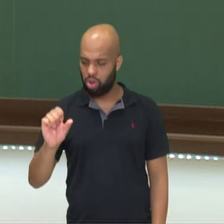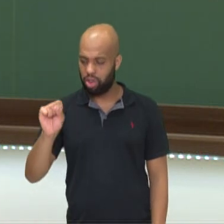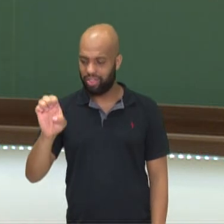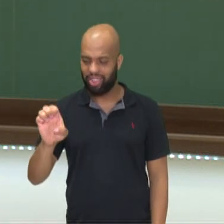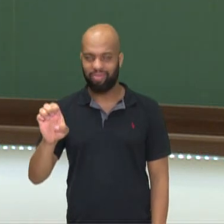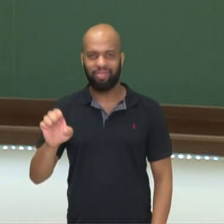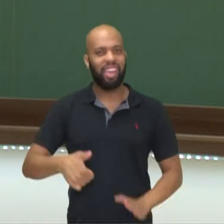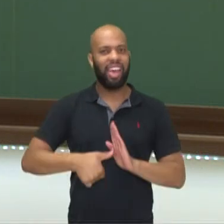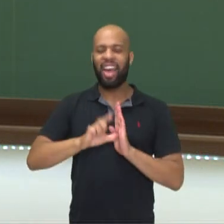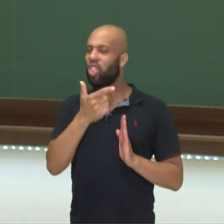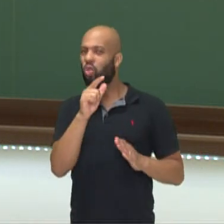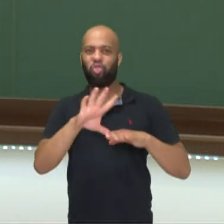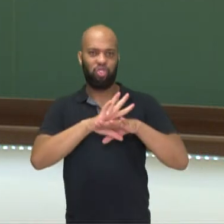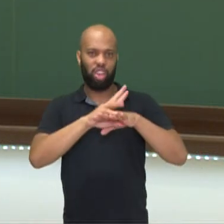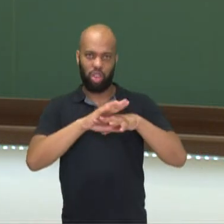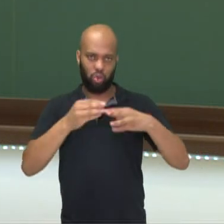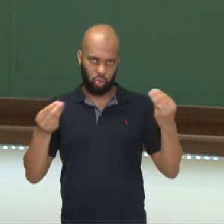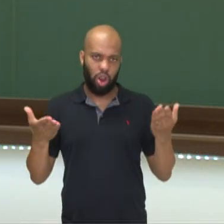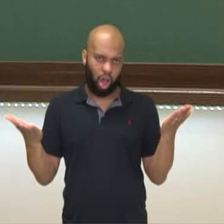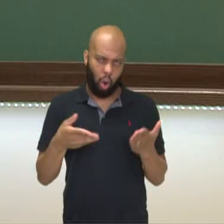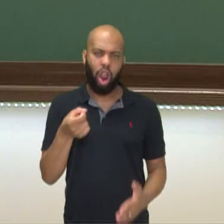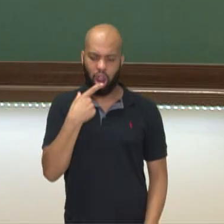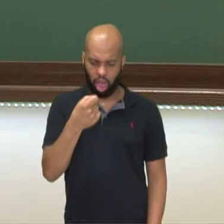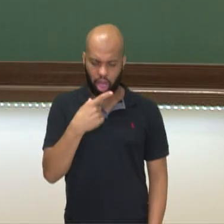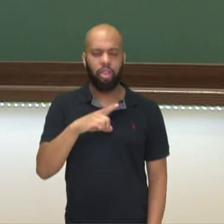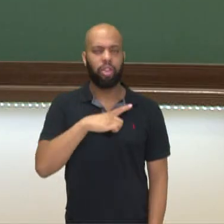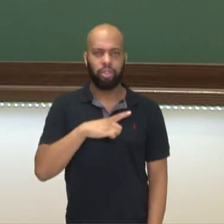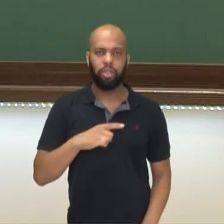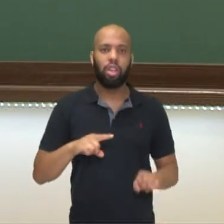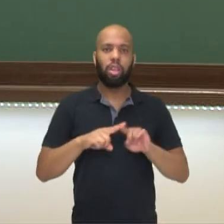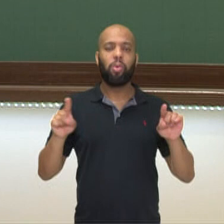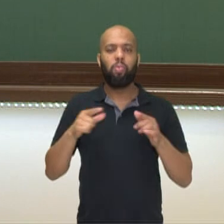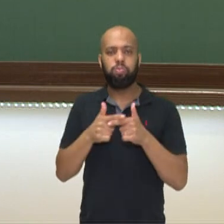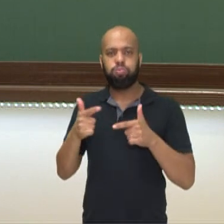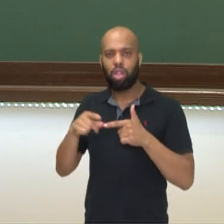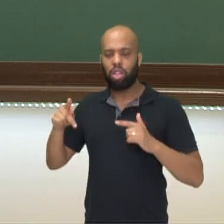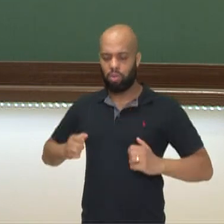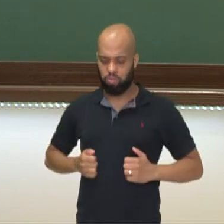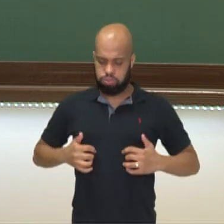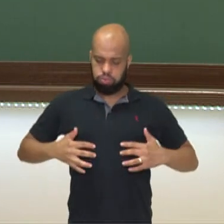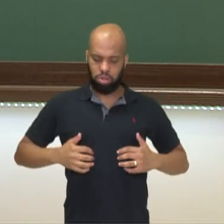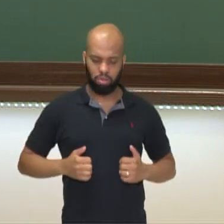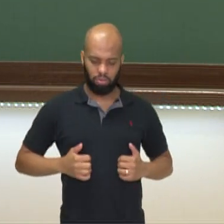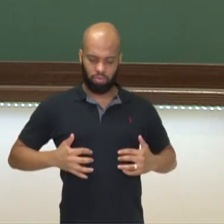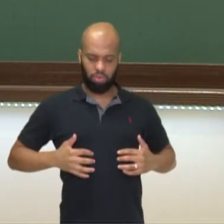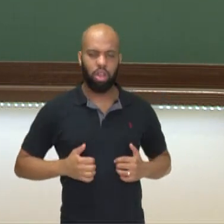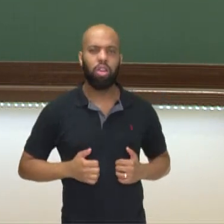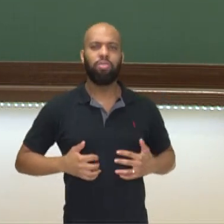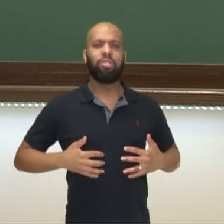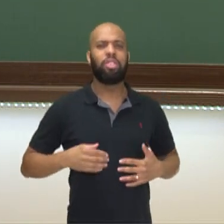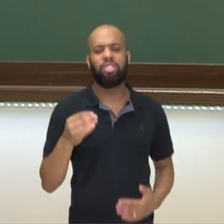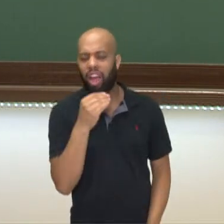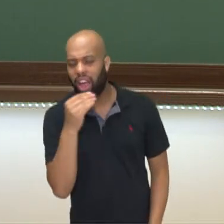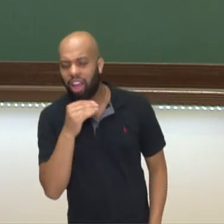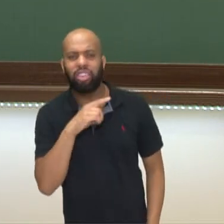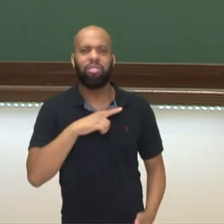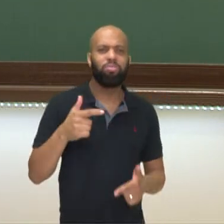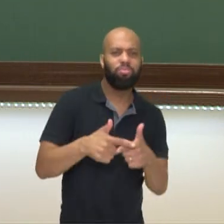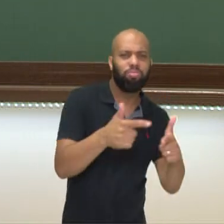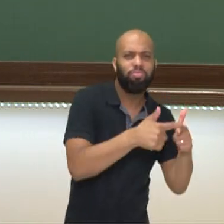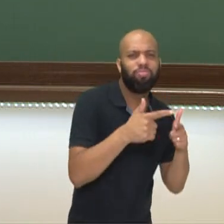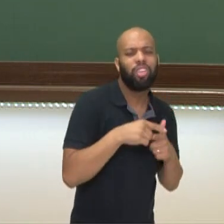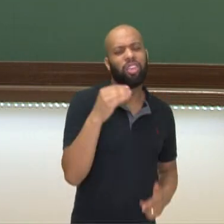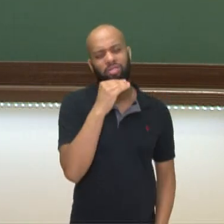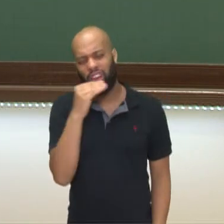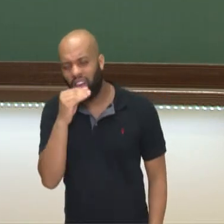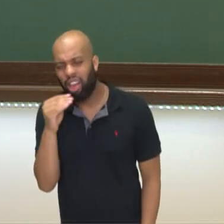acabou falecendo disso. Então, o problema que ele tinha, né, respiratório, tuberculose, deixou ele muito debilitado. Então, ele era uma pessoa muito